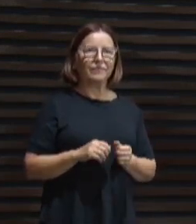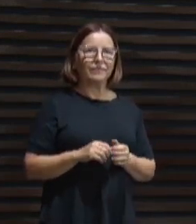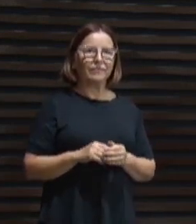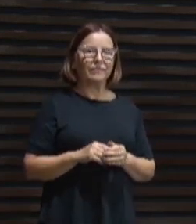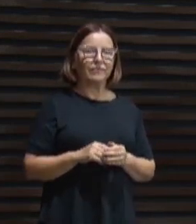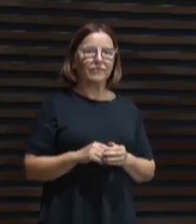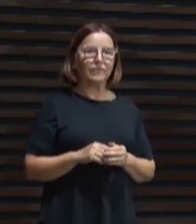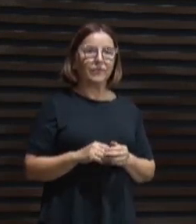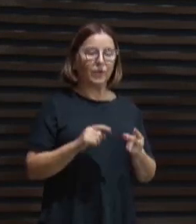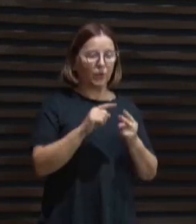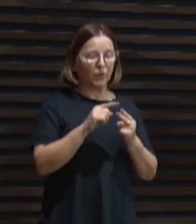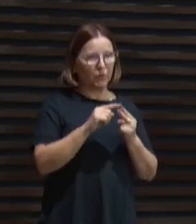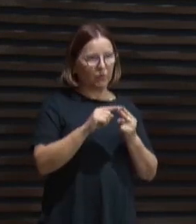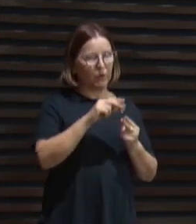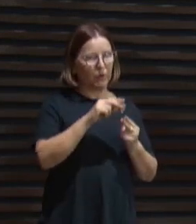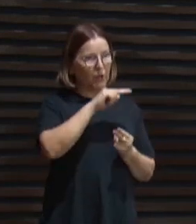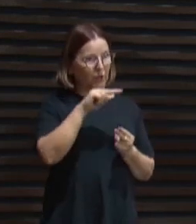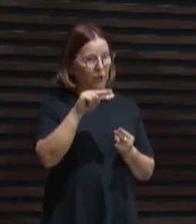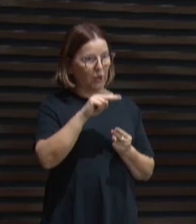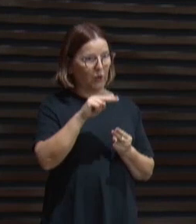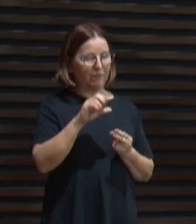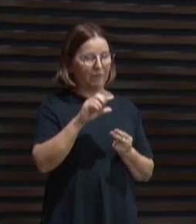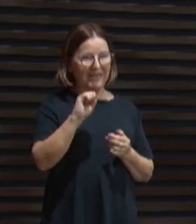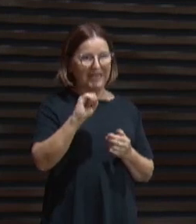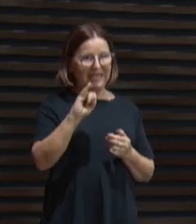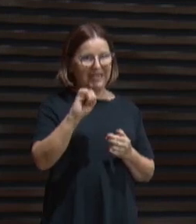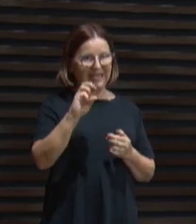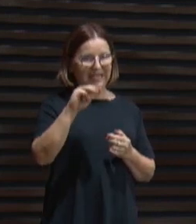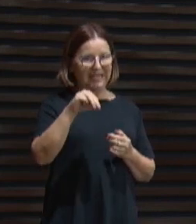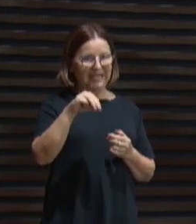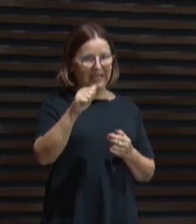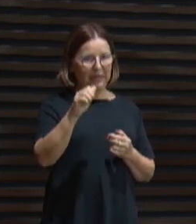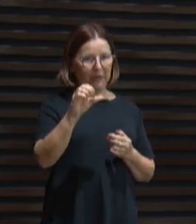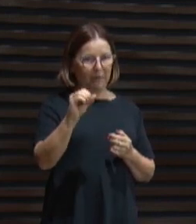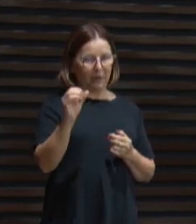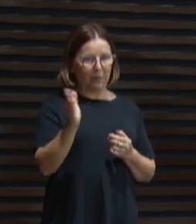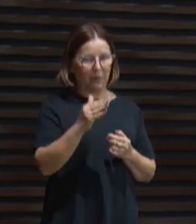Dois nomes, um nome